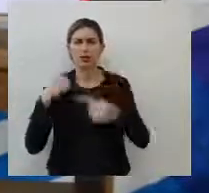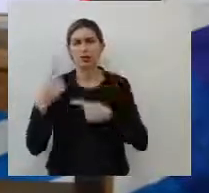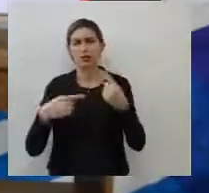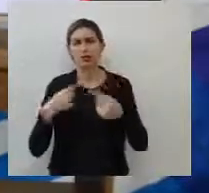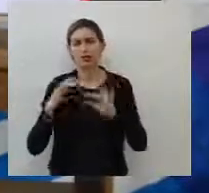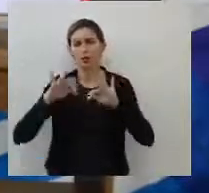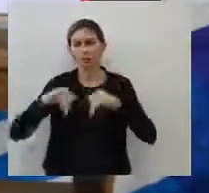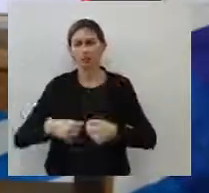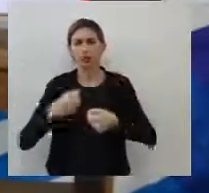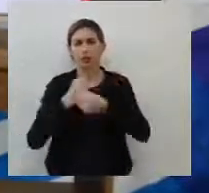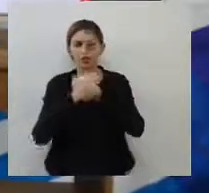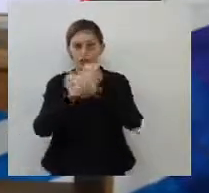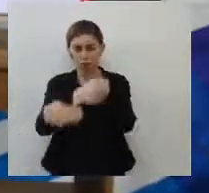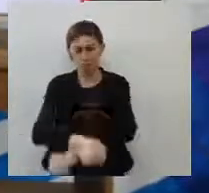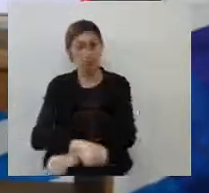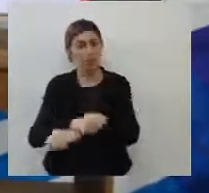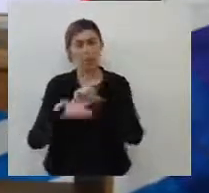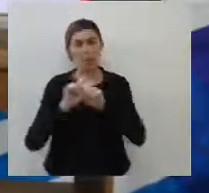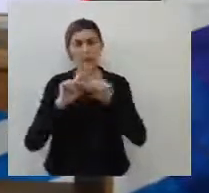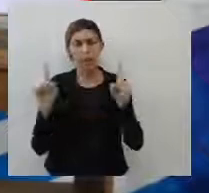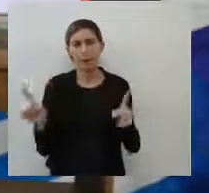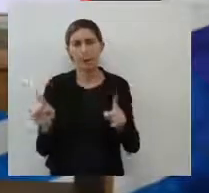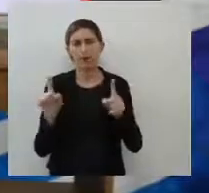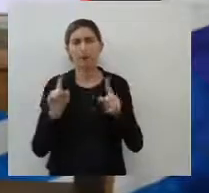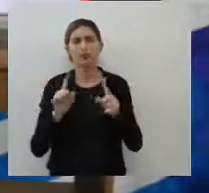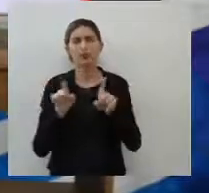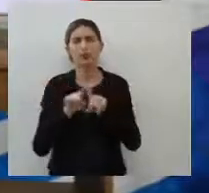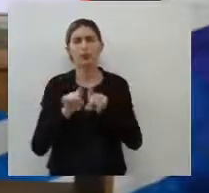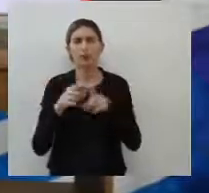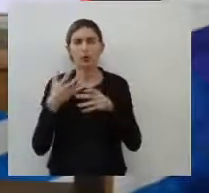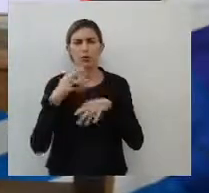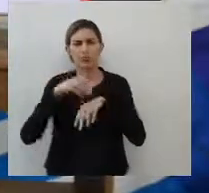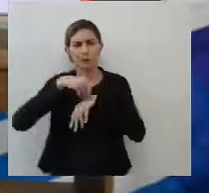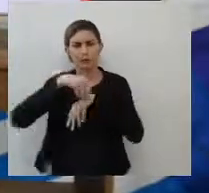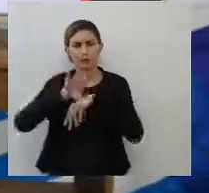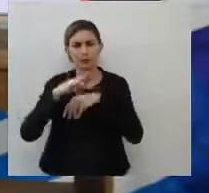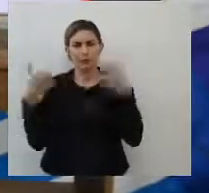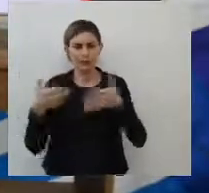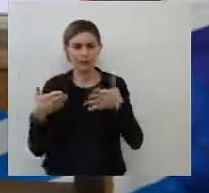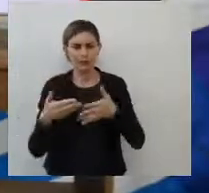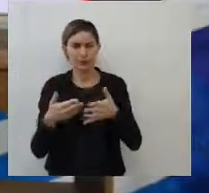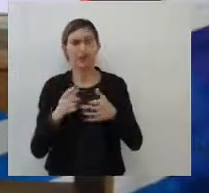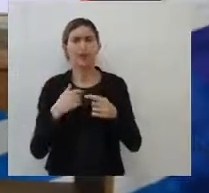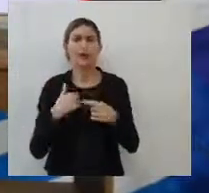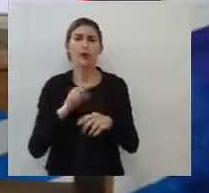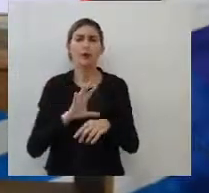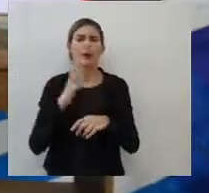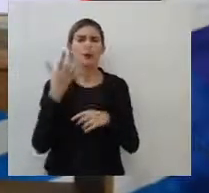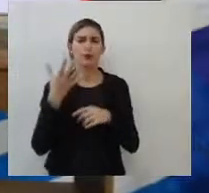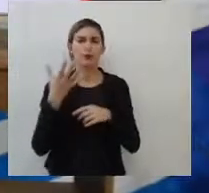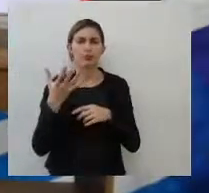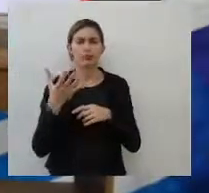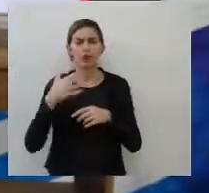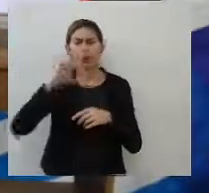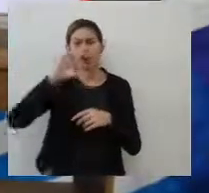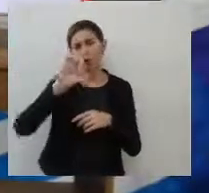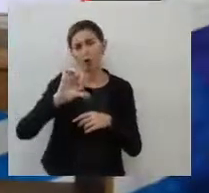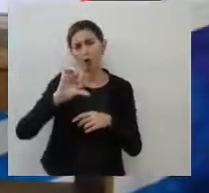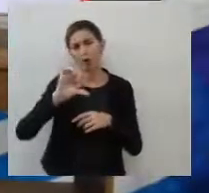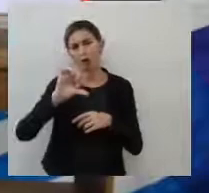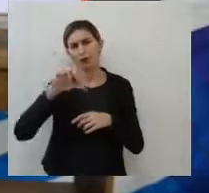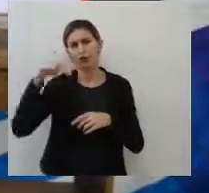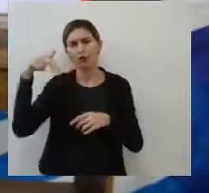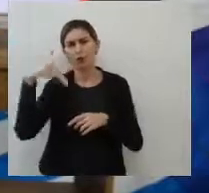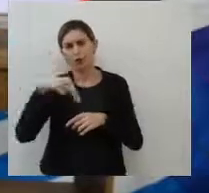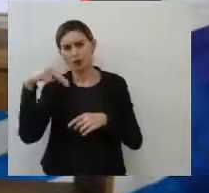do fim da escravidão, mas não foi suficiente. E um episódio que eu queria tratar para vocês é um episódio que acontece no dia 9 de